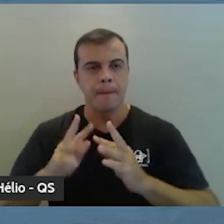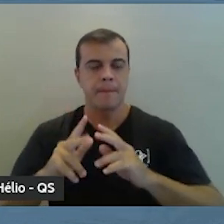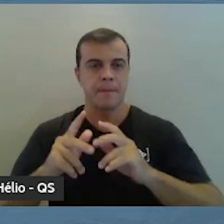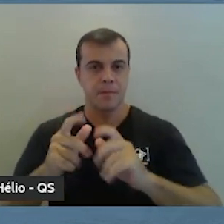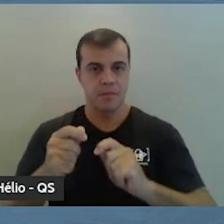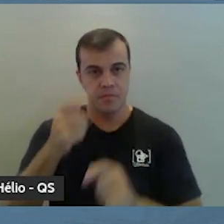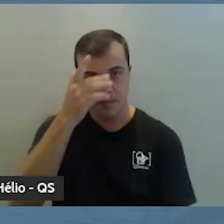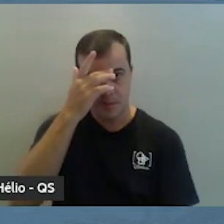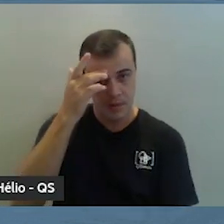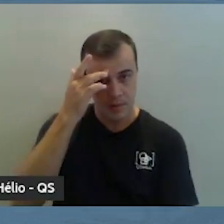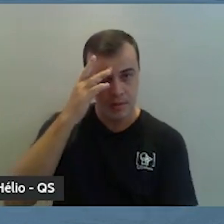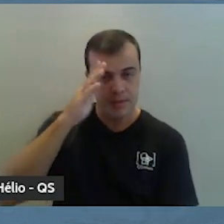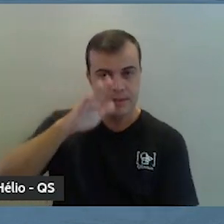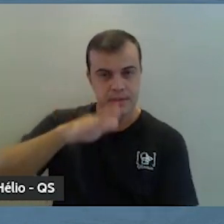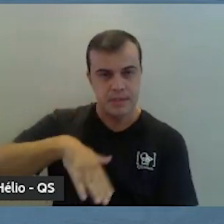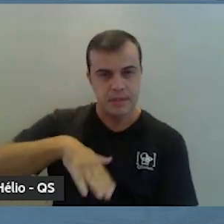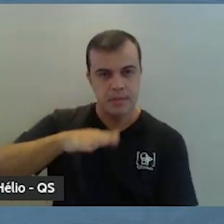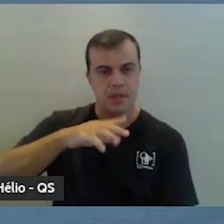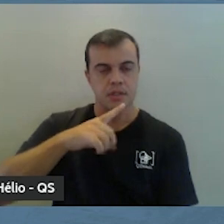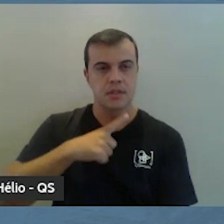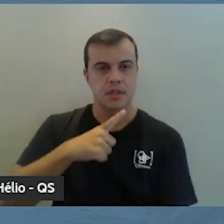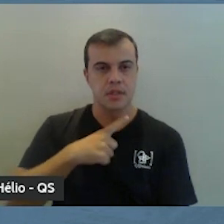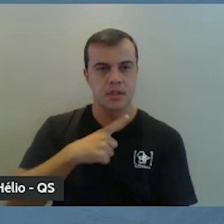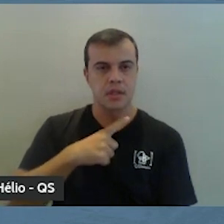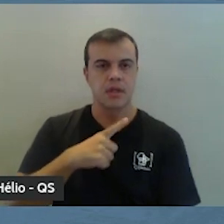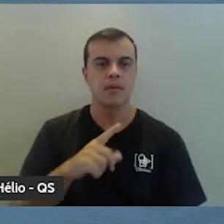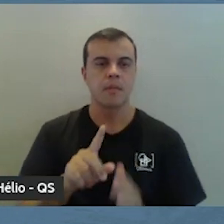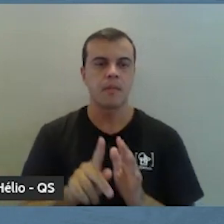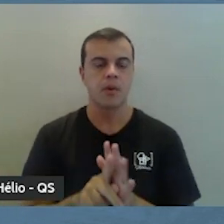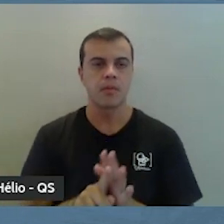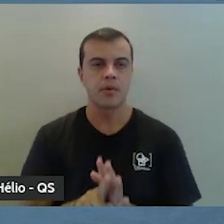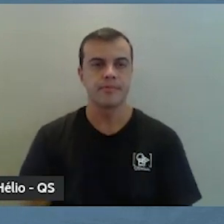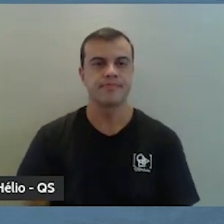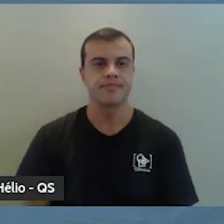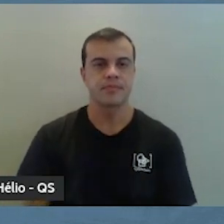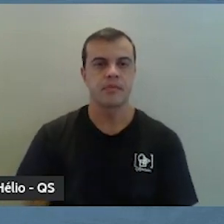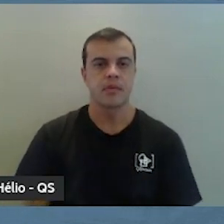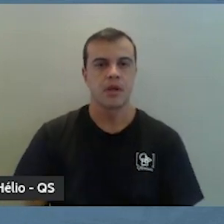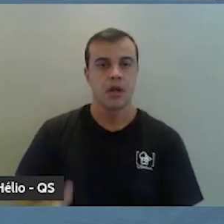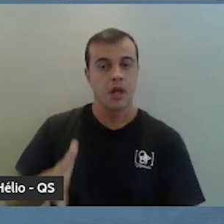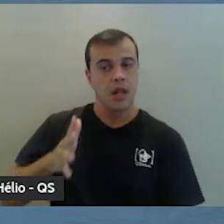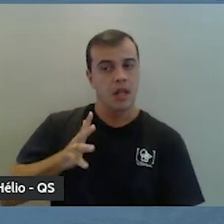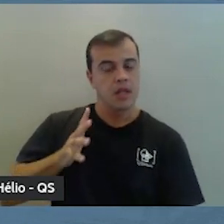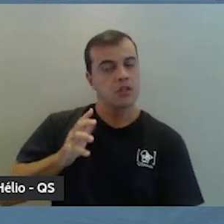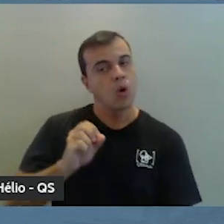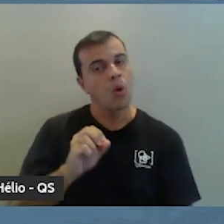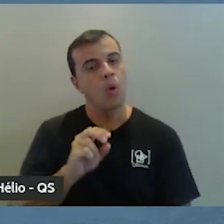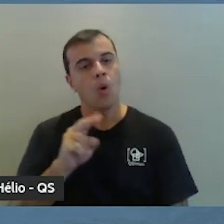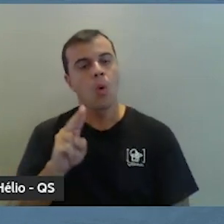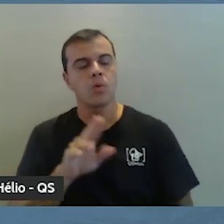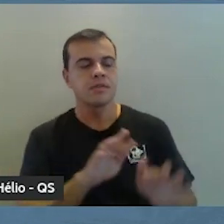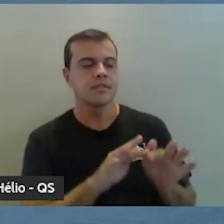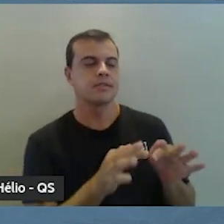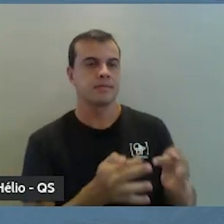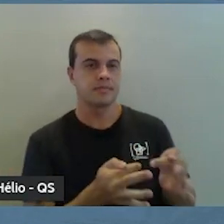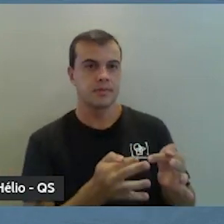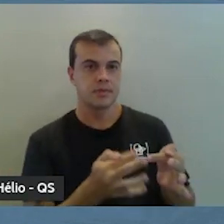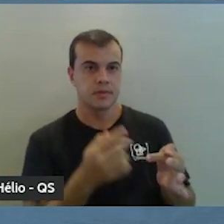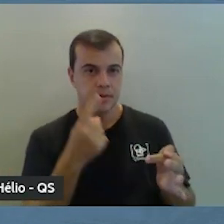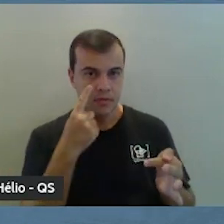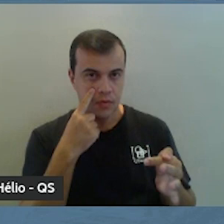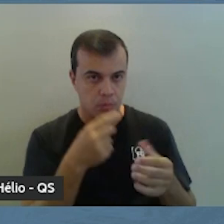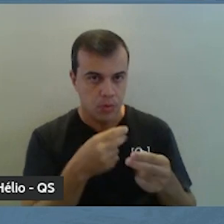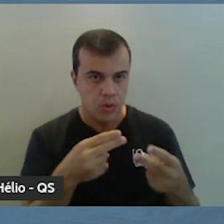origens, independente de ser feito por uma origem de elite ou por uma origem simples. E a gente vai ver